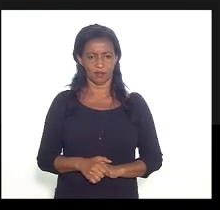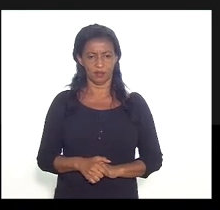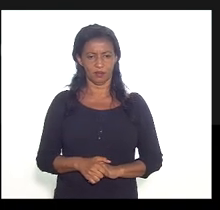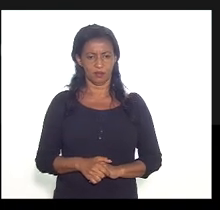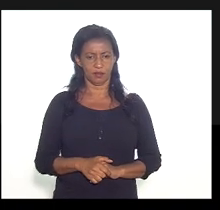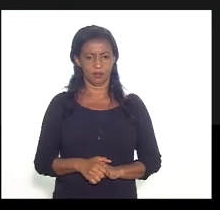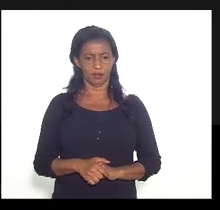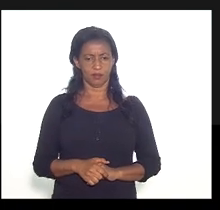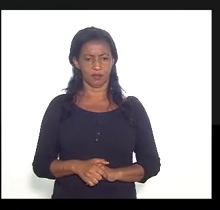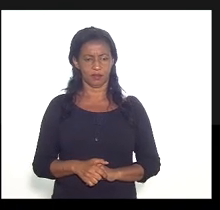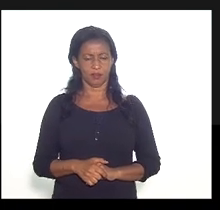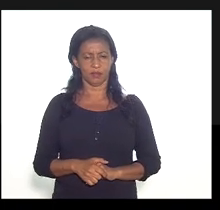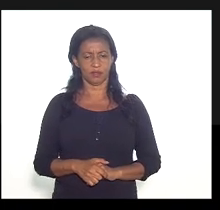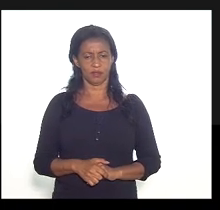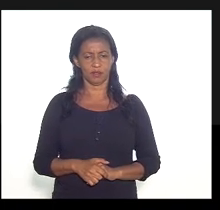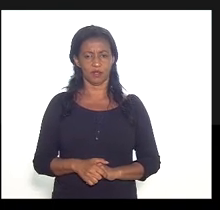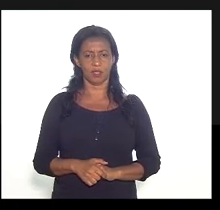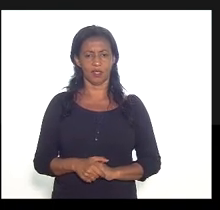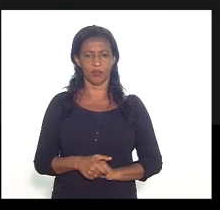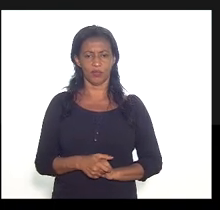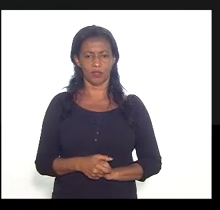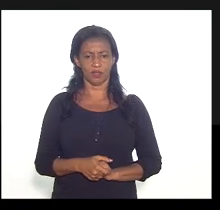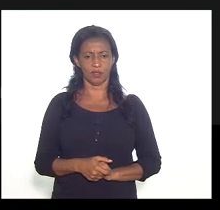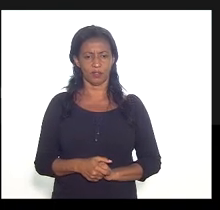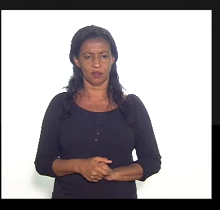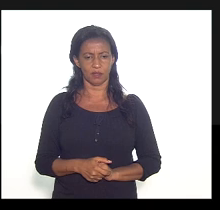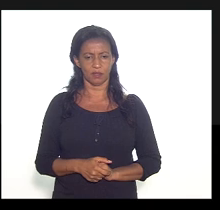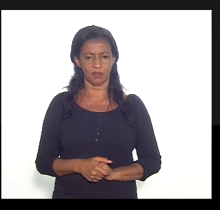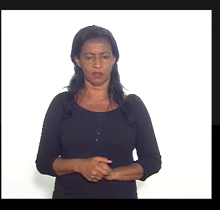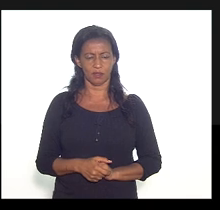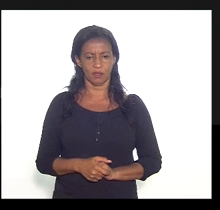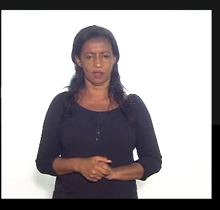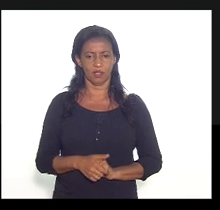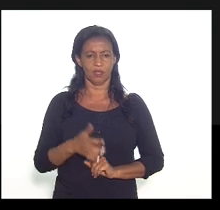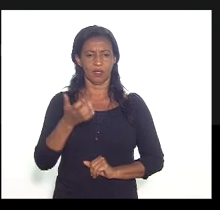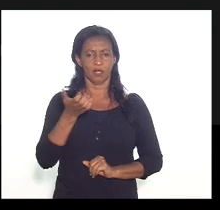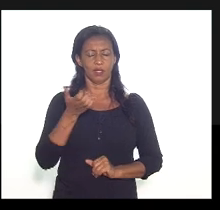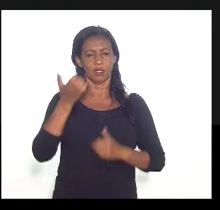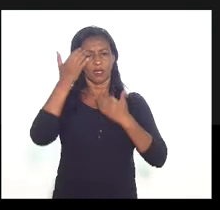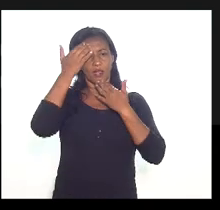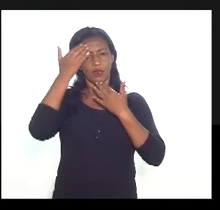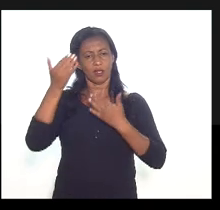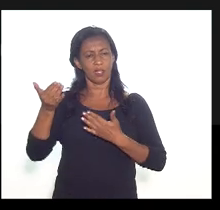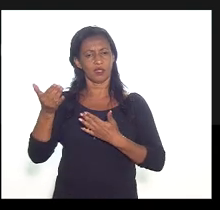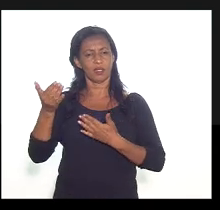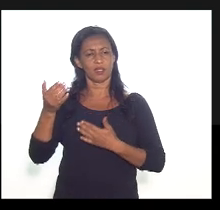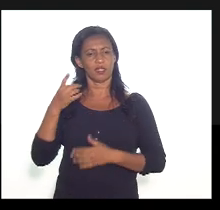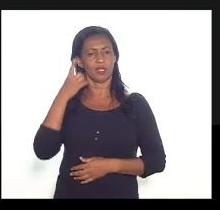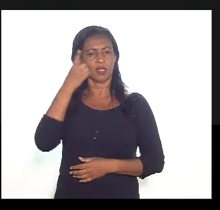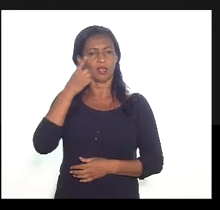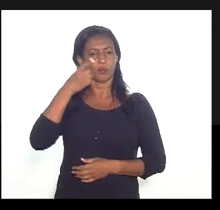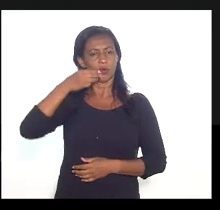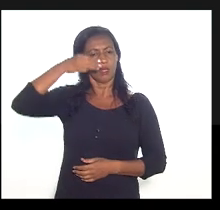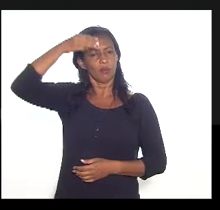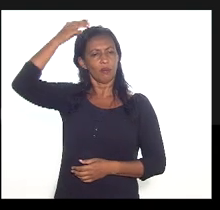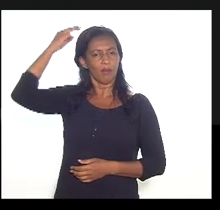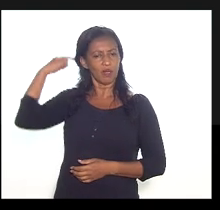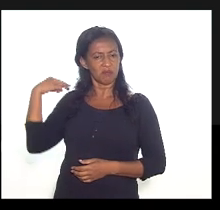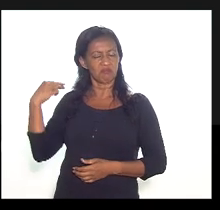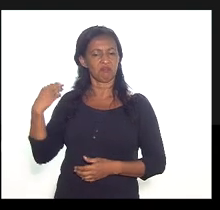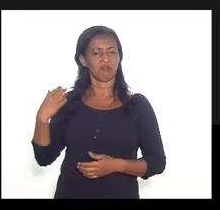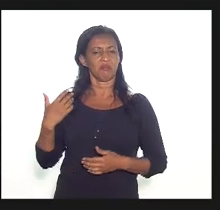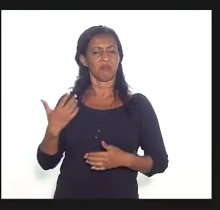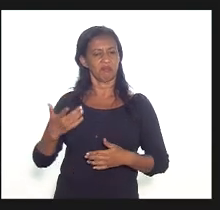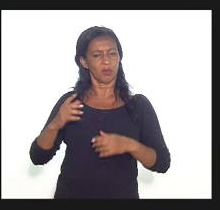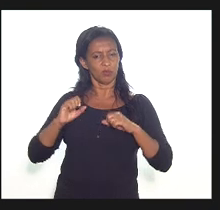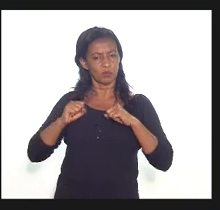quero agradecer aqui o deputado Márcio Pacheco pelo seu empenho e tendo